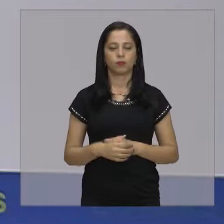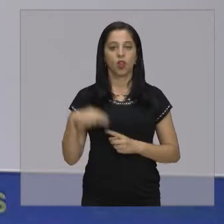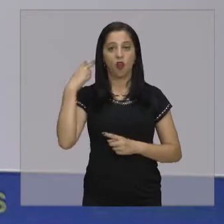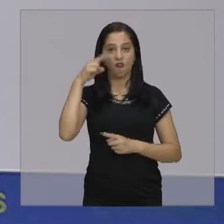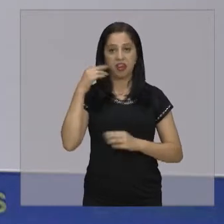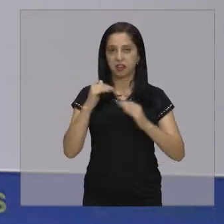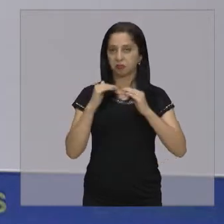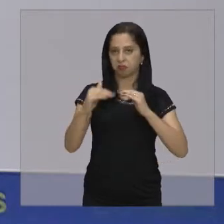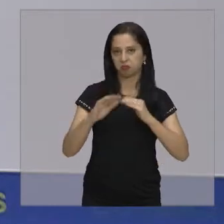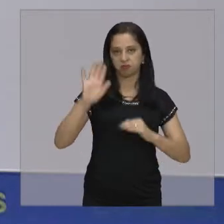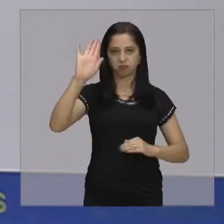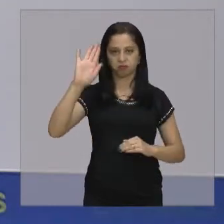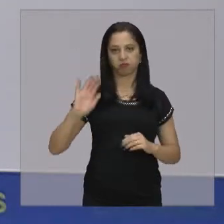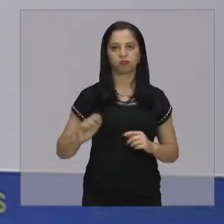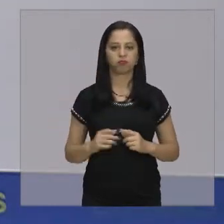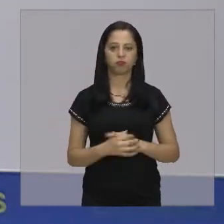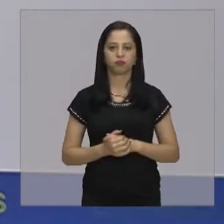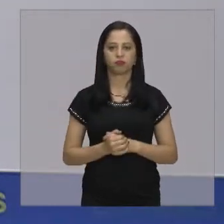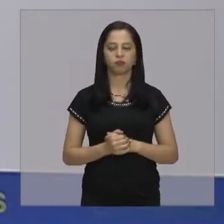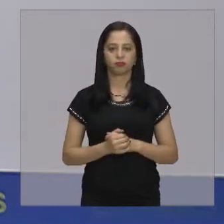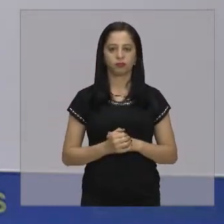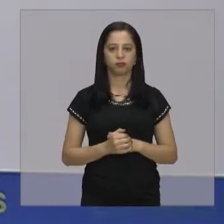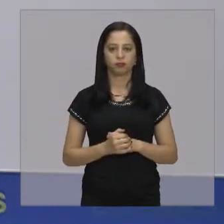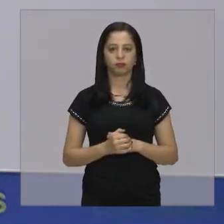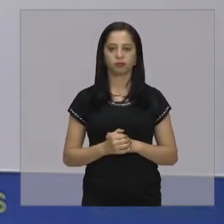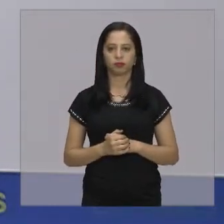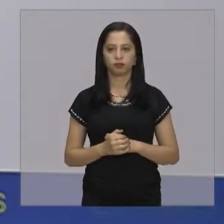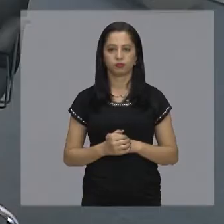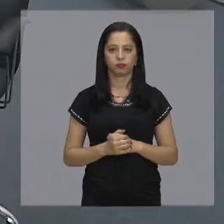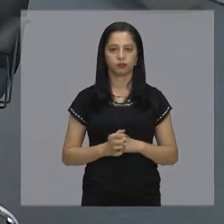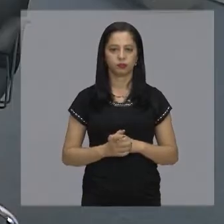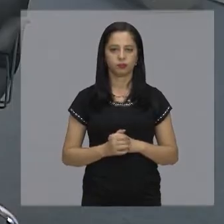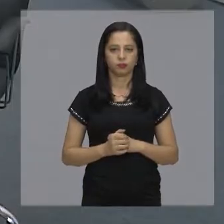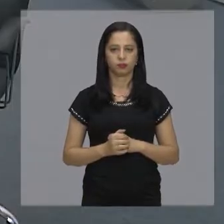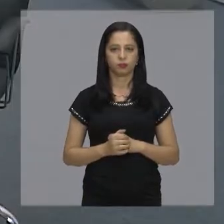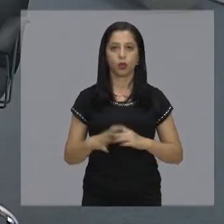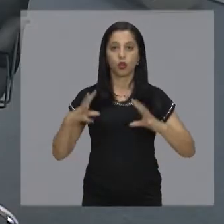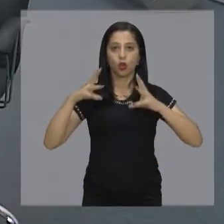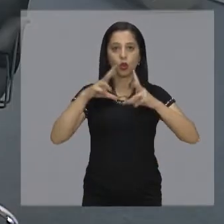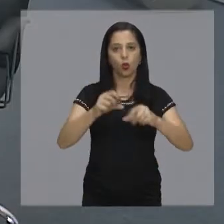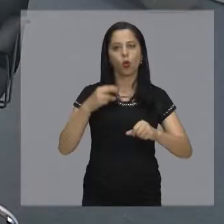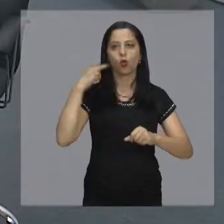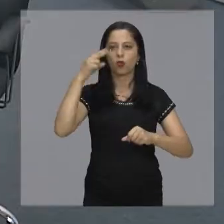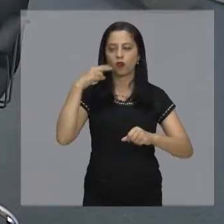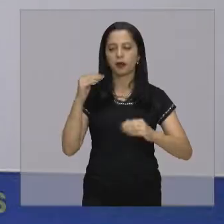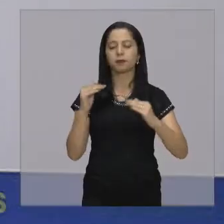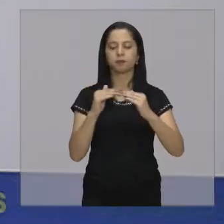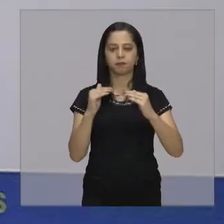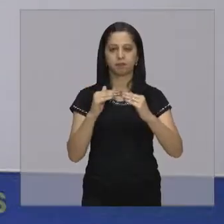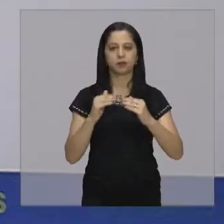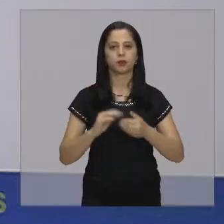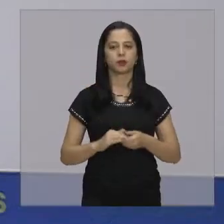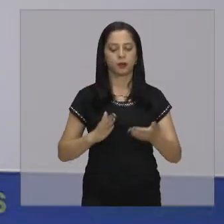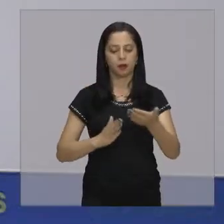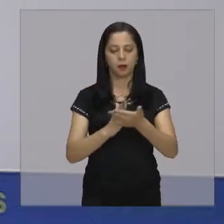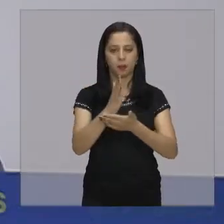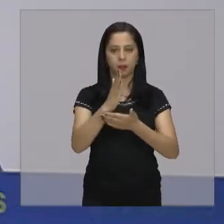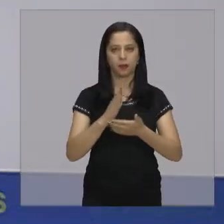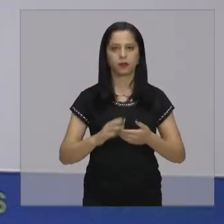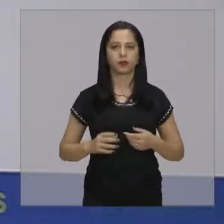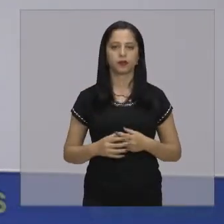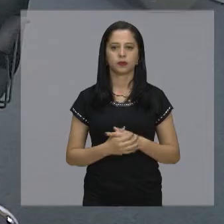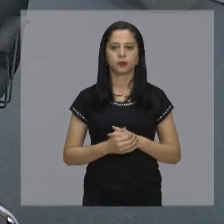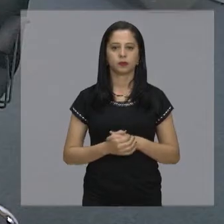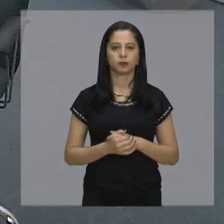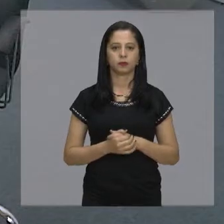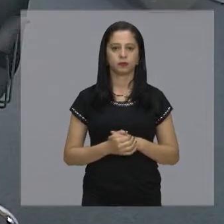Vereadores favoráveis permaneçam à comissão. Os contrários que se manifestem. Nenhuma manifestação contrária. Aprovado por